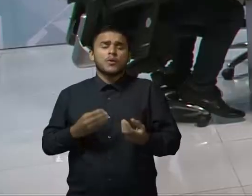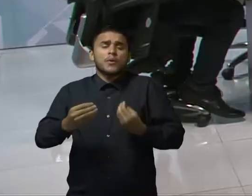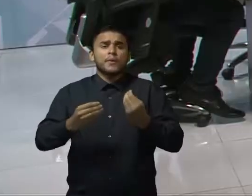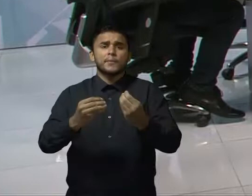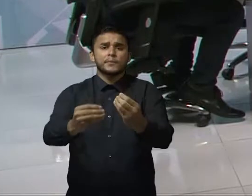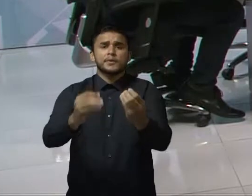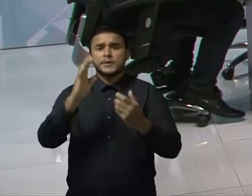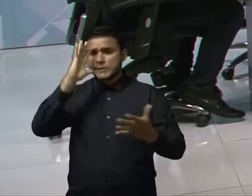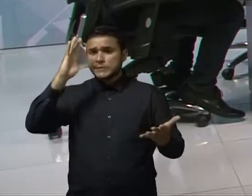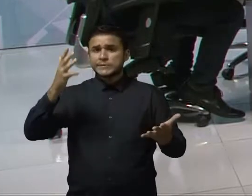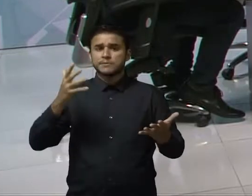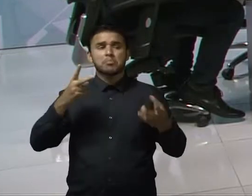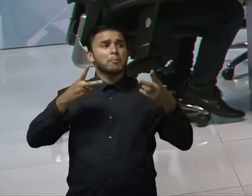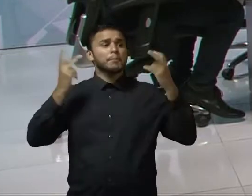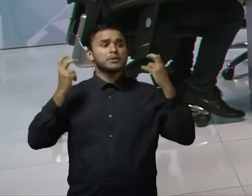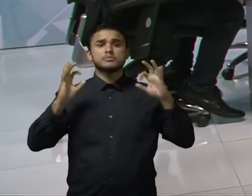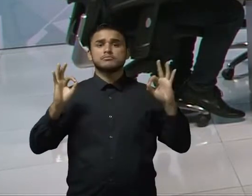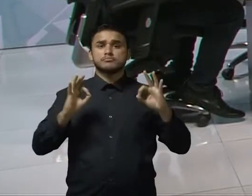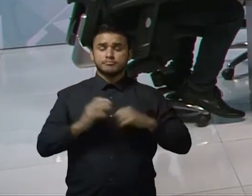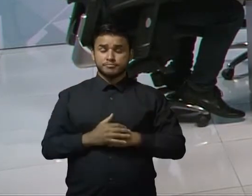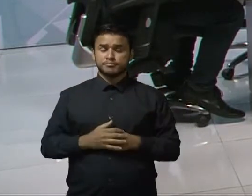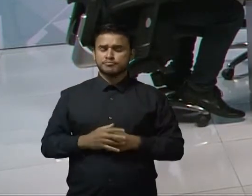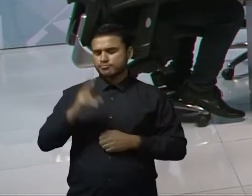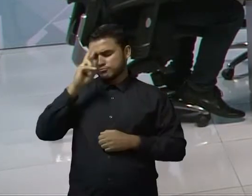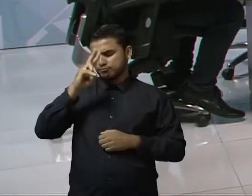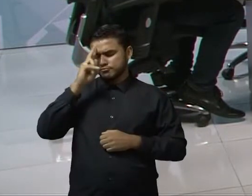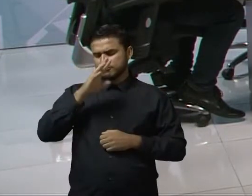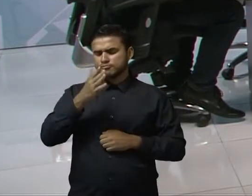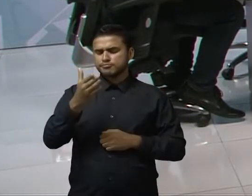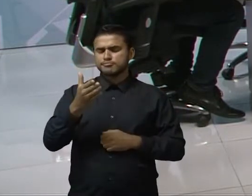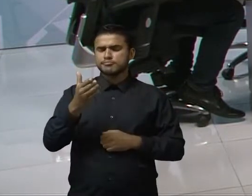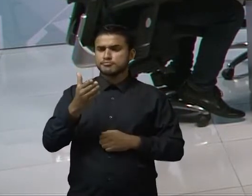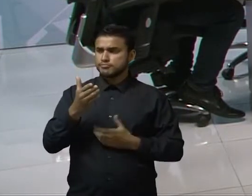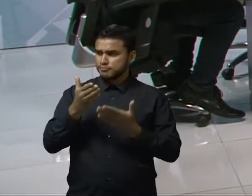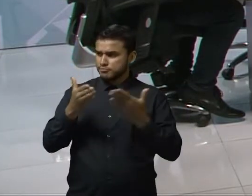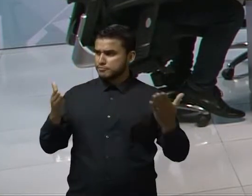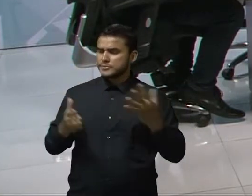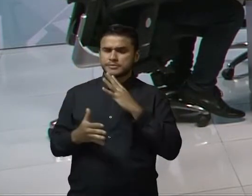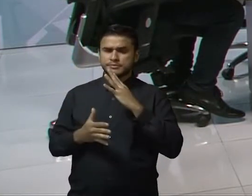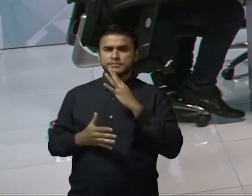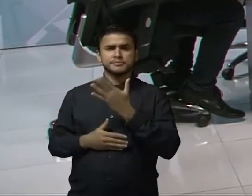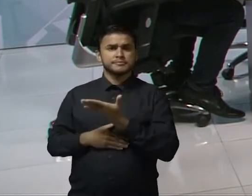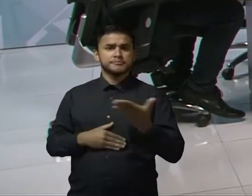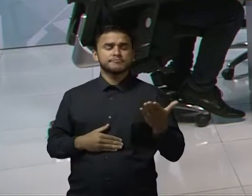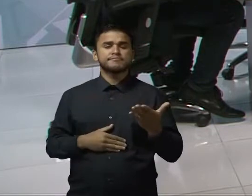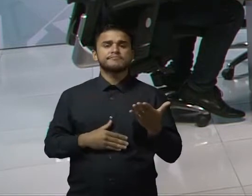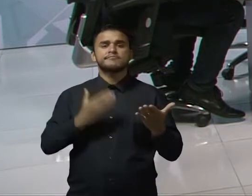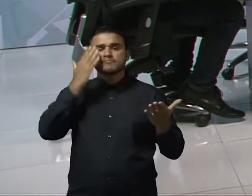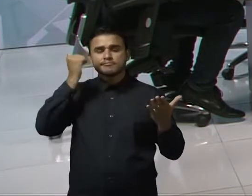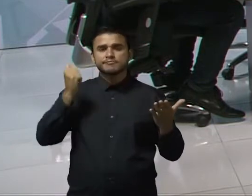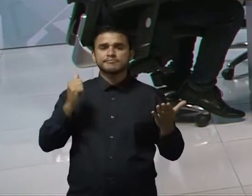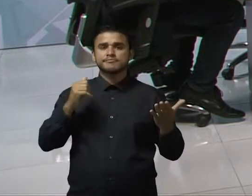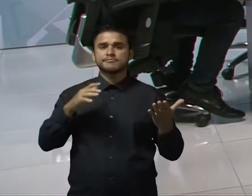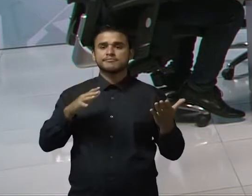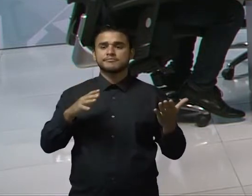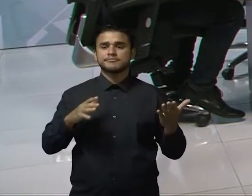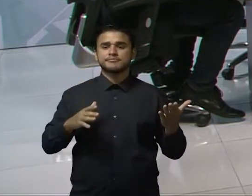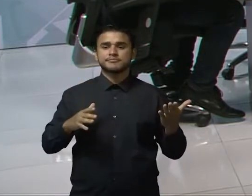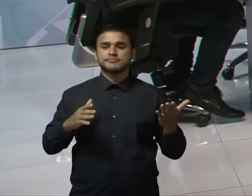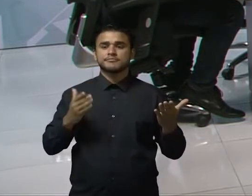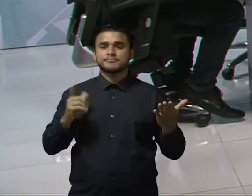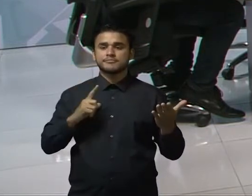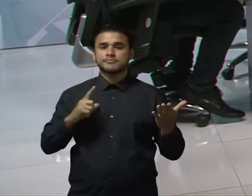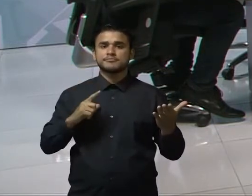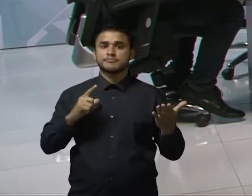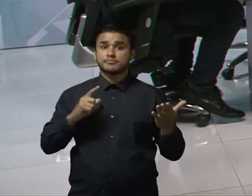porque não é perceptível. E aqui me lembra uma coisa que vocês conhecem bem. A gente costuma dizer na política